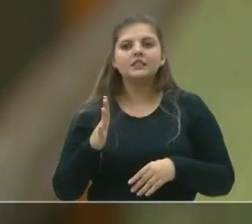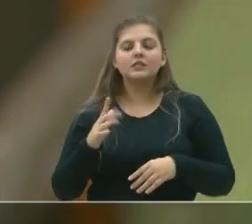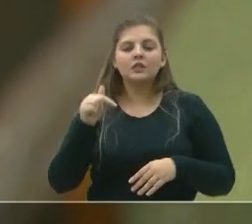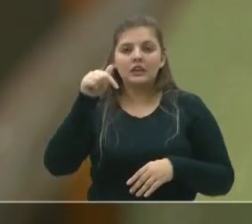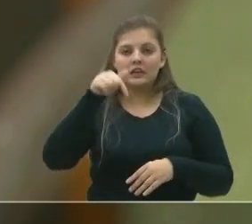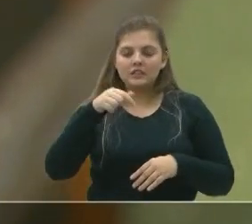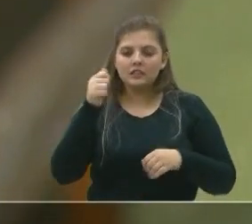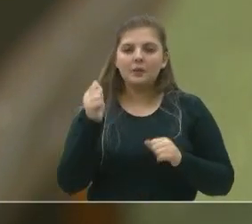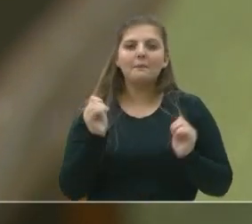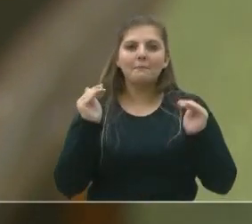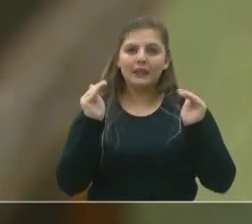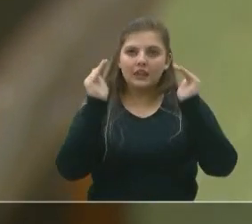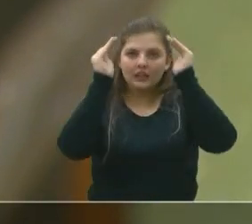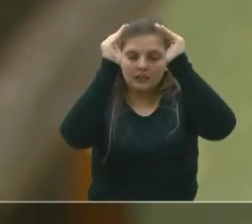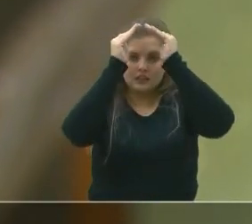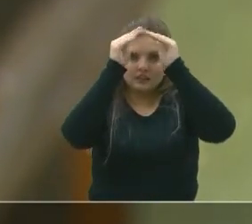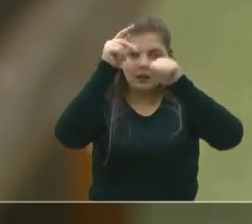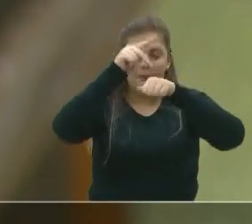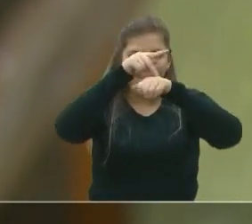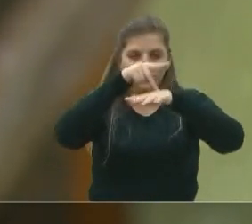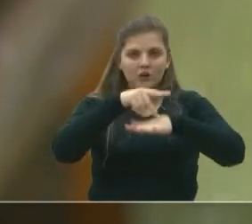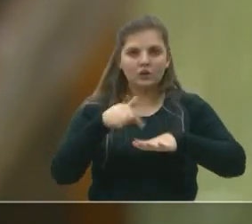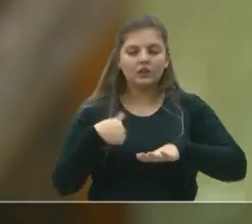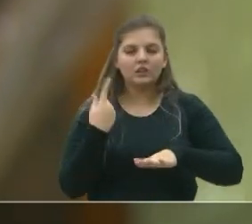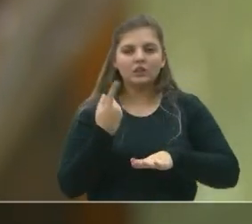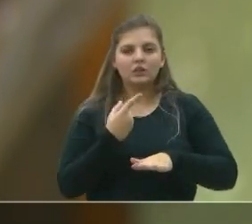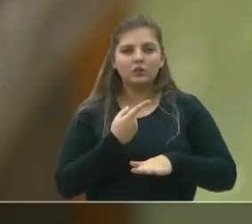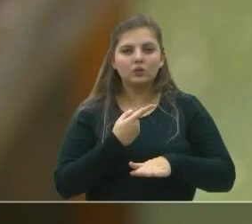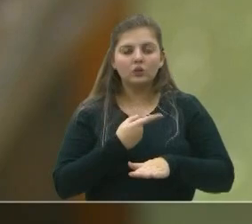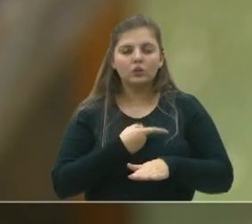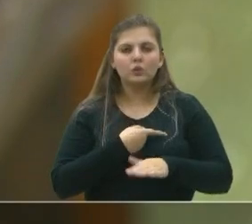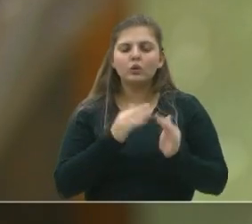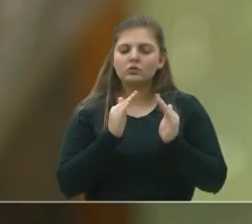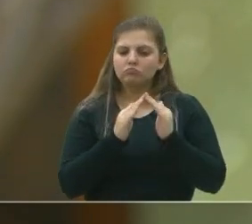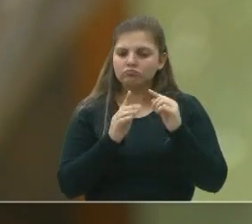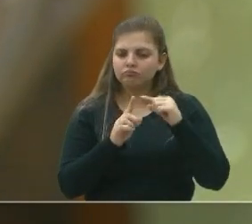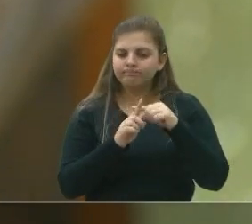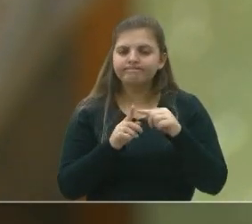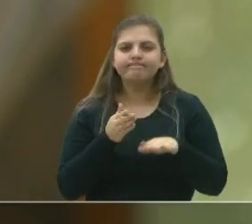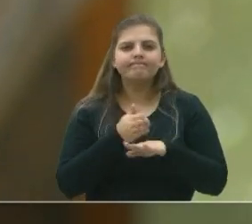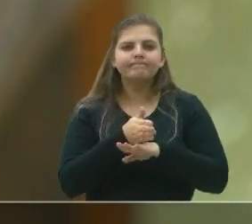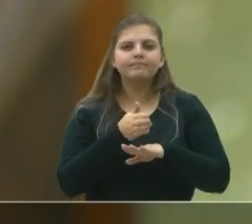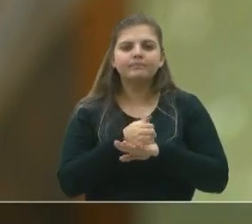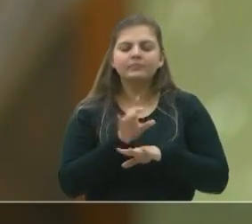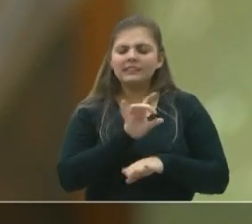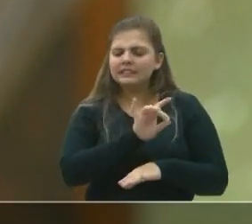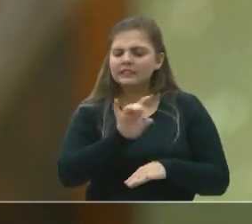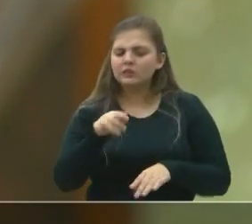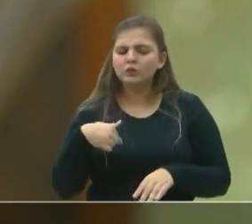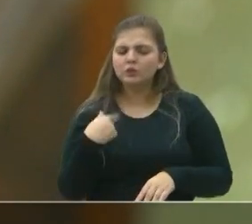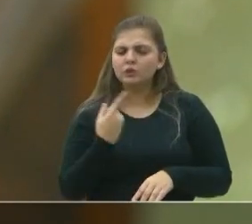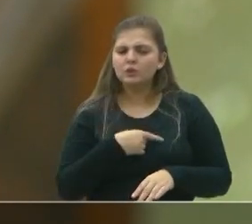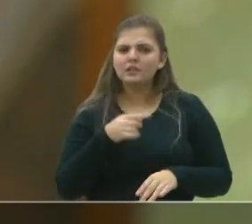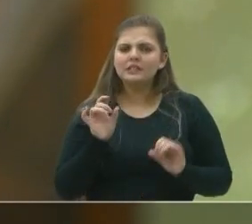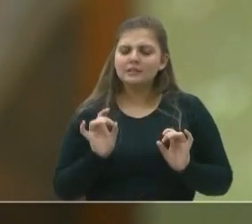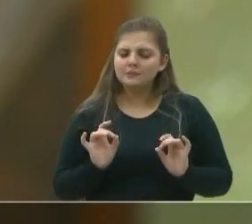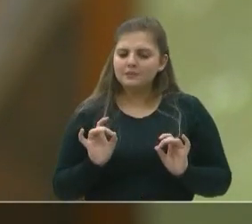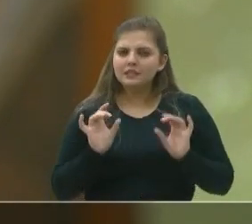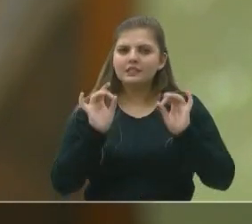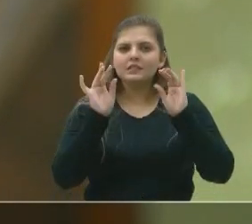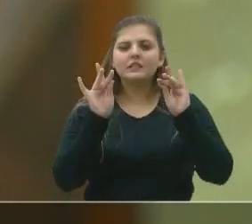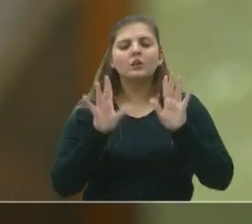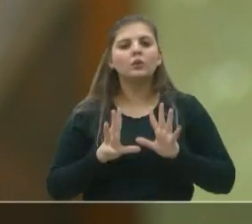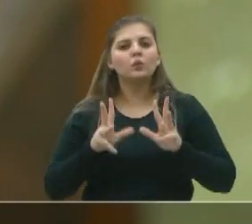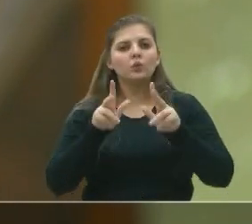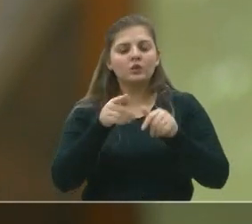esse arcebispado, a paróquia em que habitamos, a cada um de nós em particular e a todas as pessoas